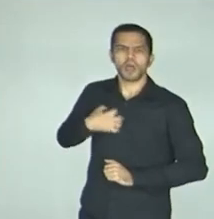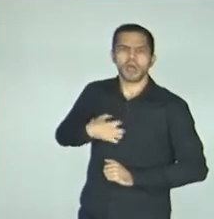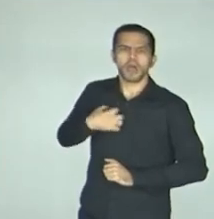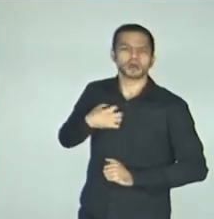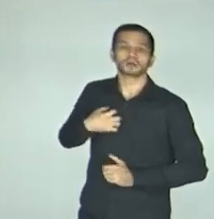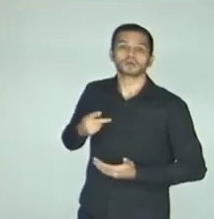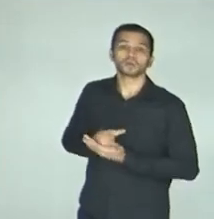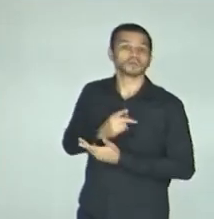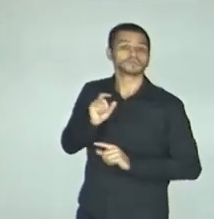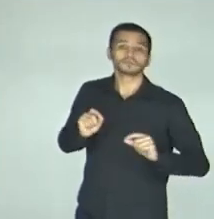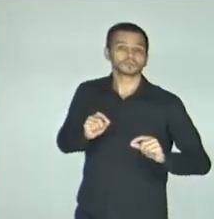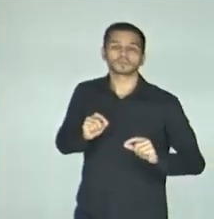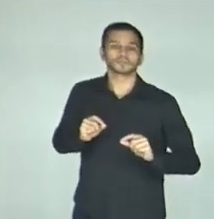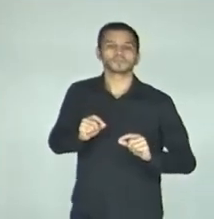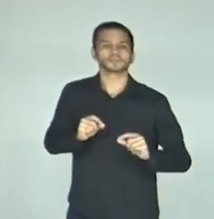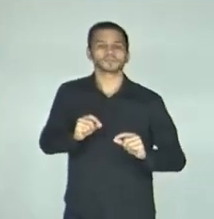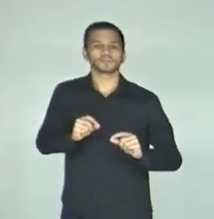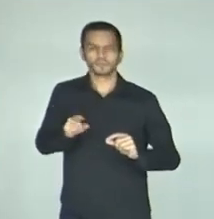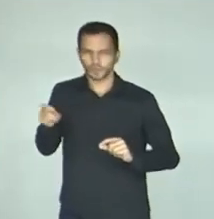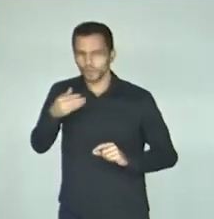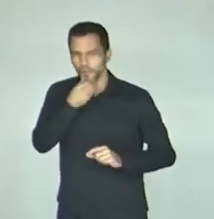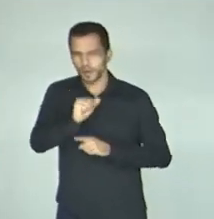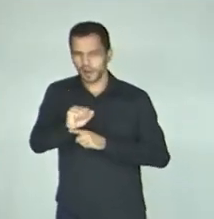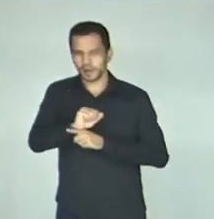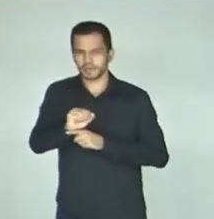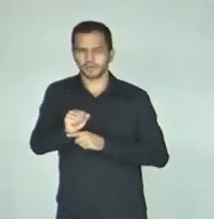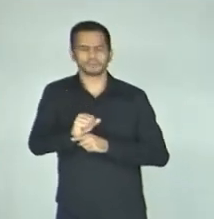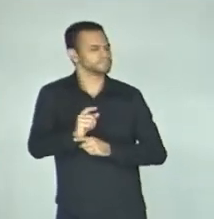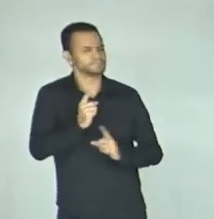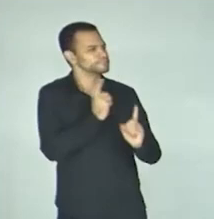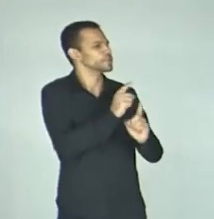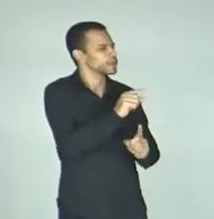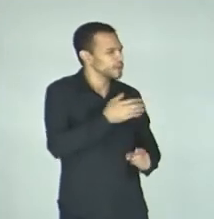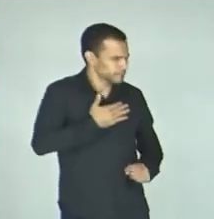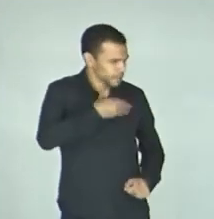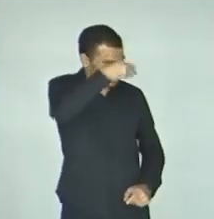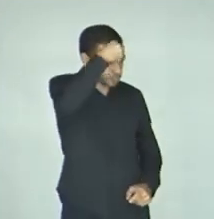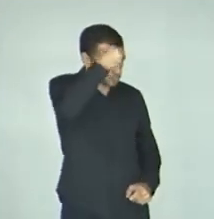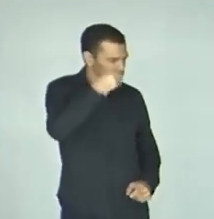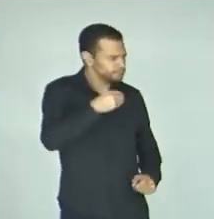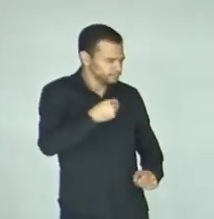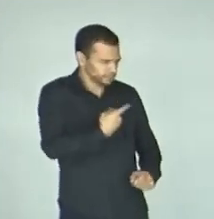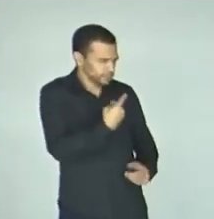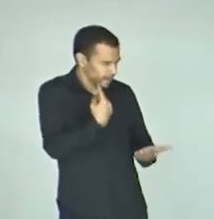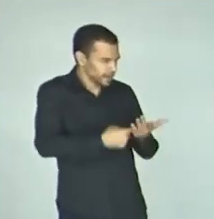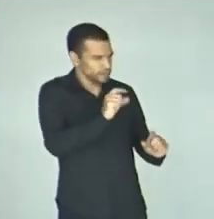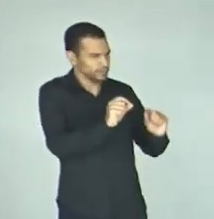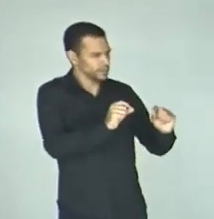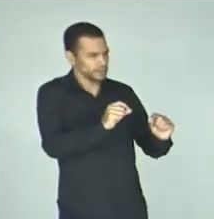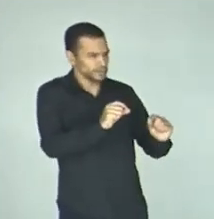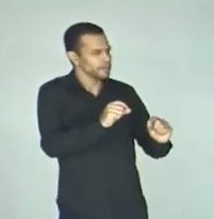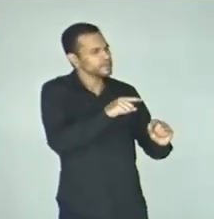chega ao ponto de Abraão virar para o sobrinho falar meu sobrinho faz o seguinte